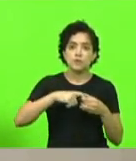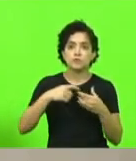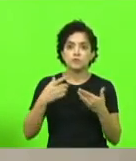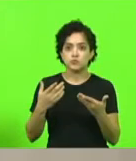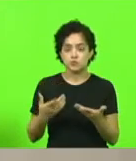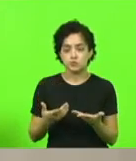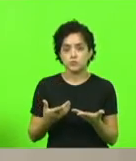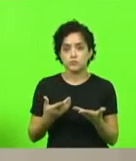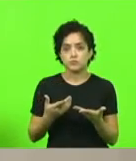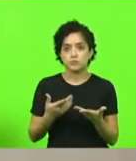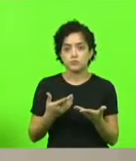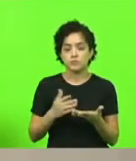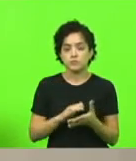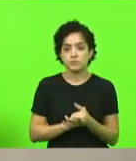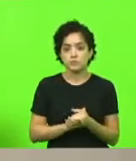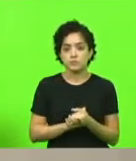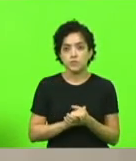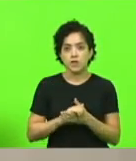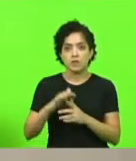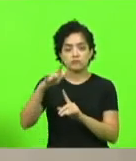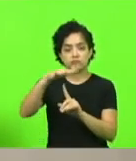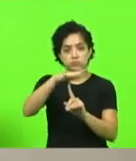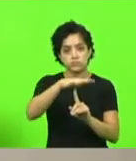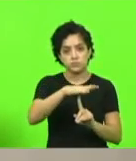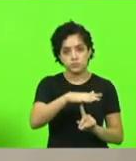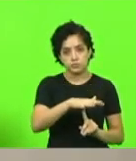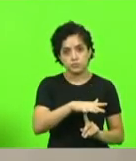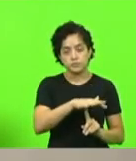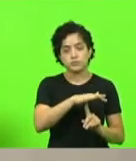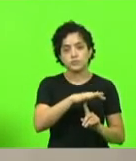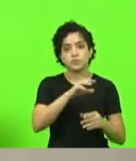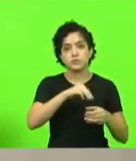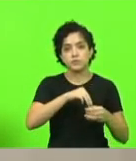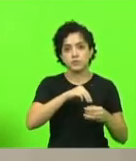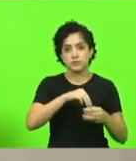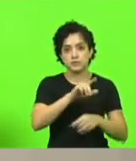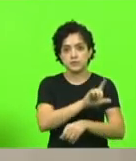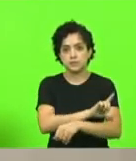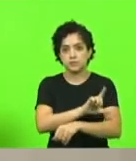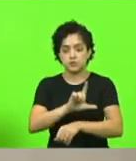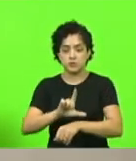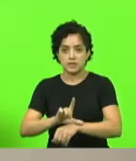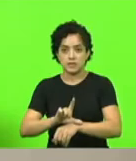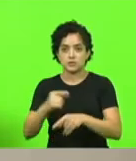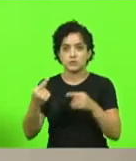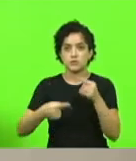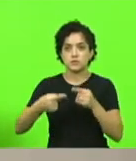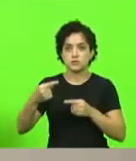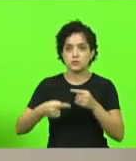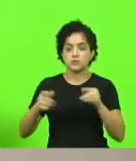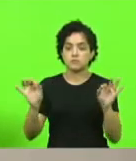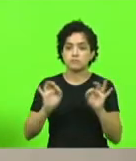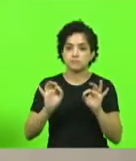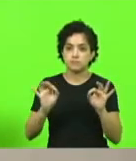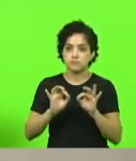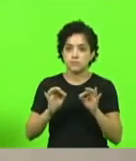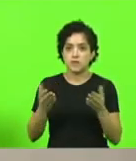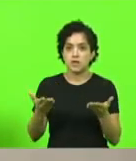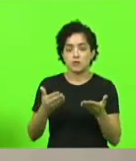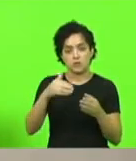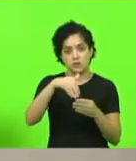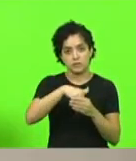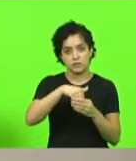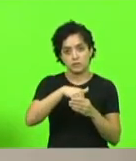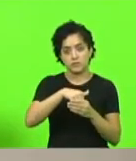do helicóptero Águia 4 no município de Lages. Em discussão. Não havendo quem queira discutir, em